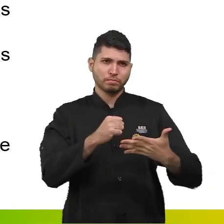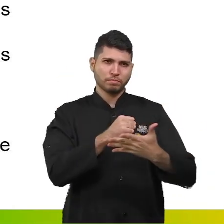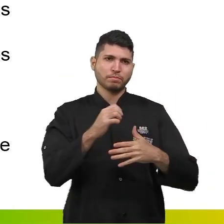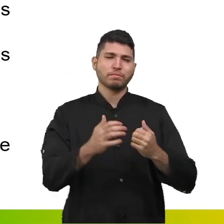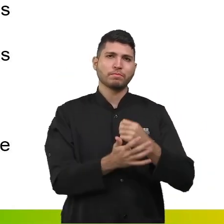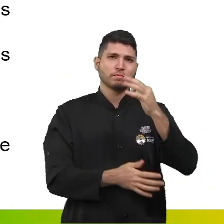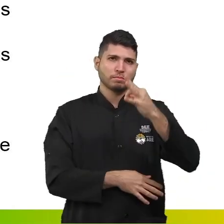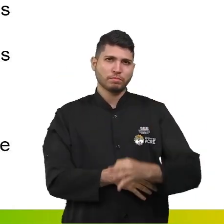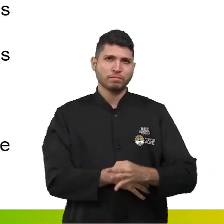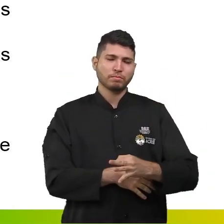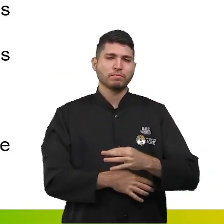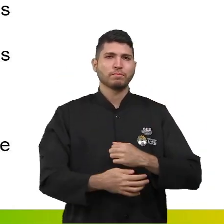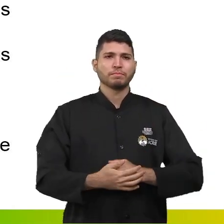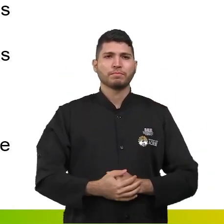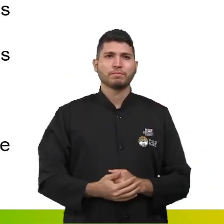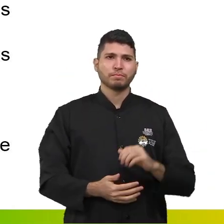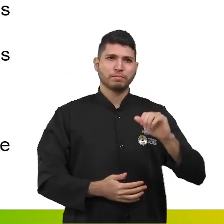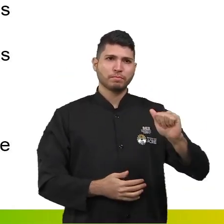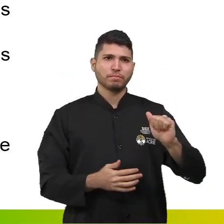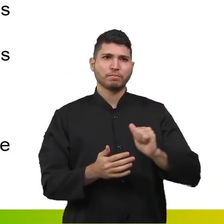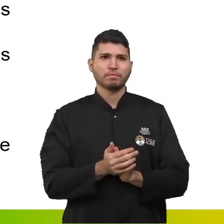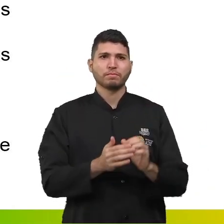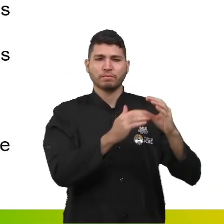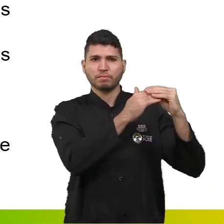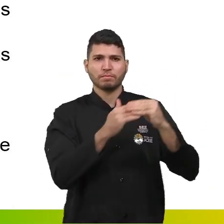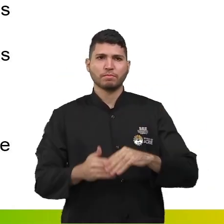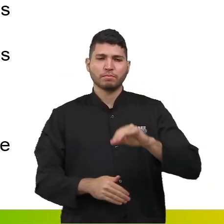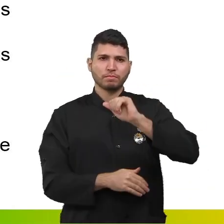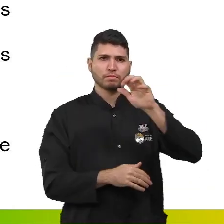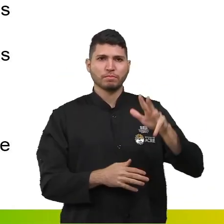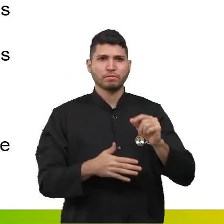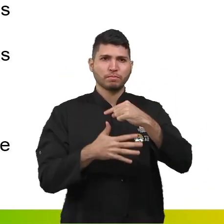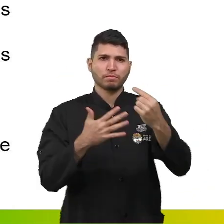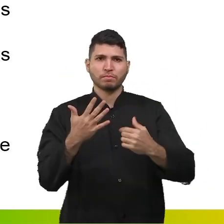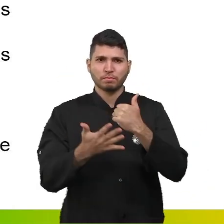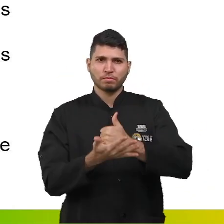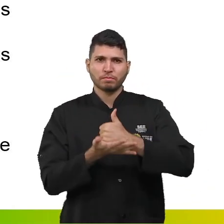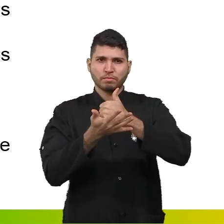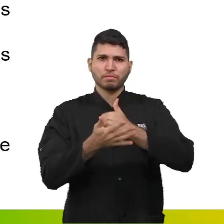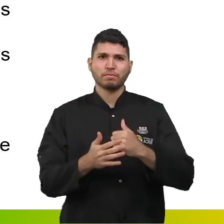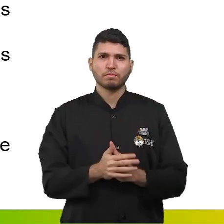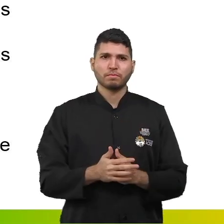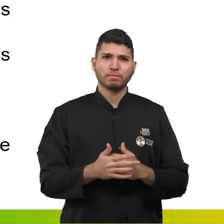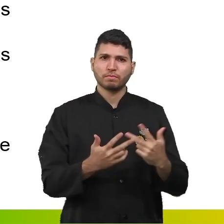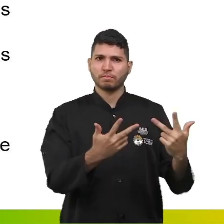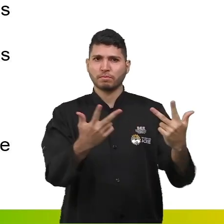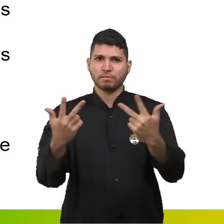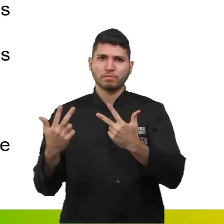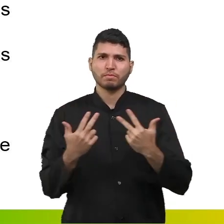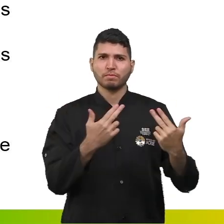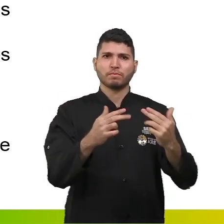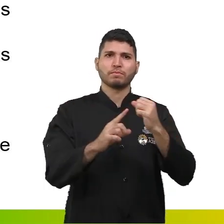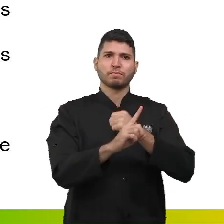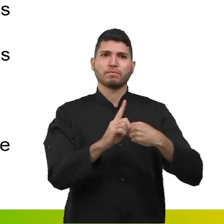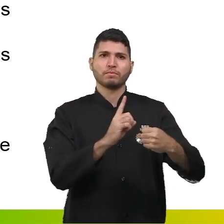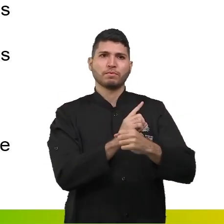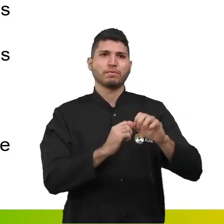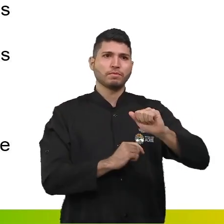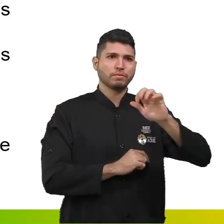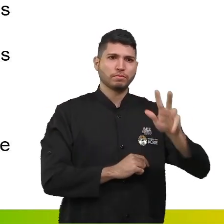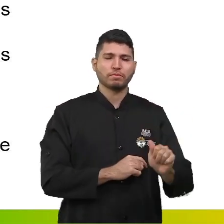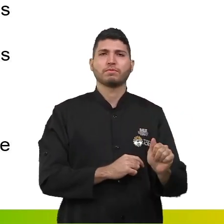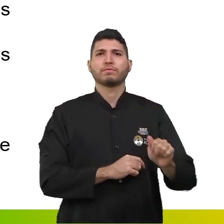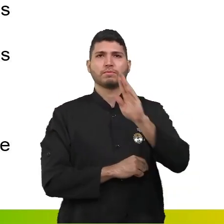é correto afirmar que, letra A, o tráfico negreiro beneficiou igualmente as sociedades africanas e